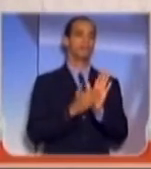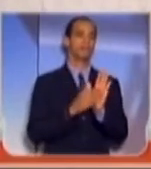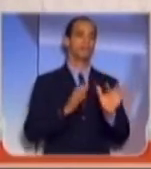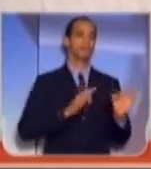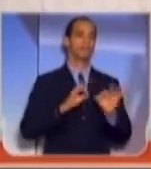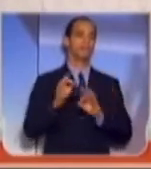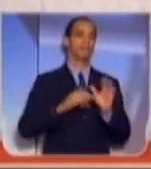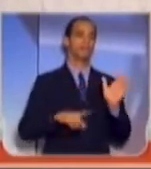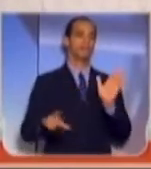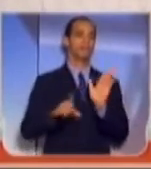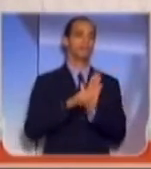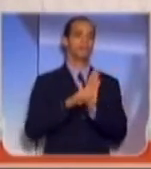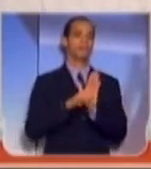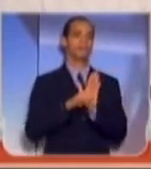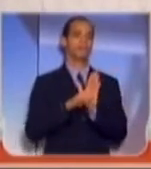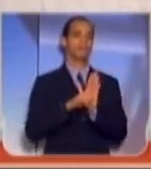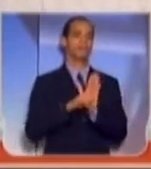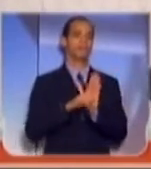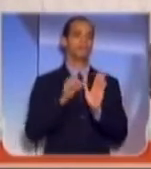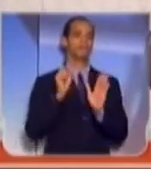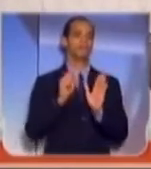de lei que